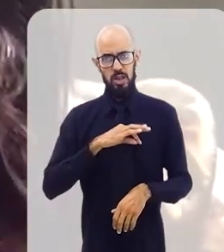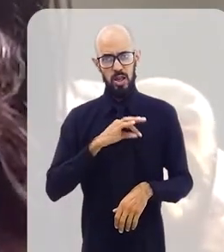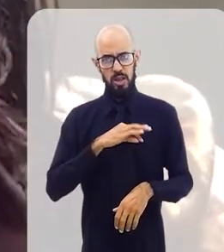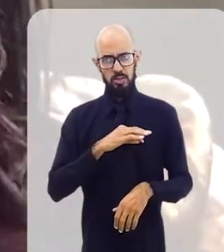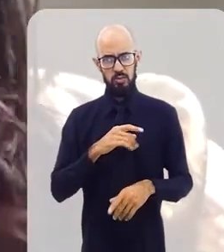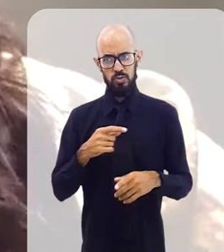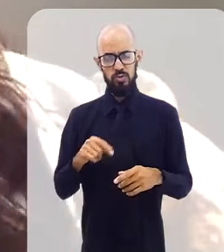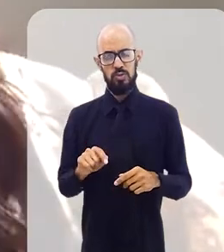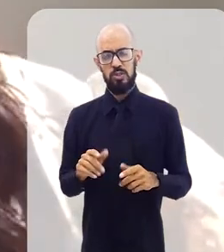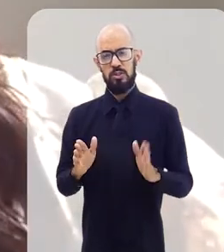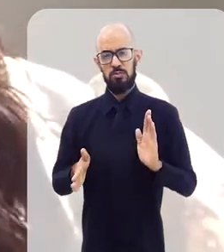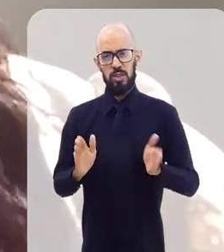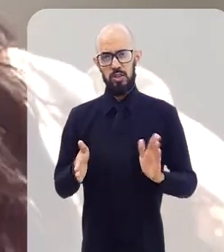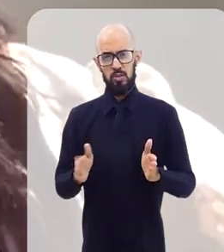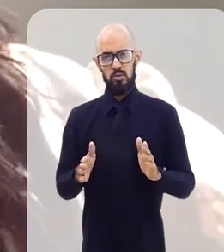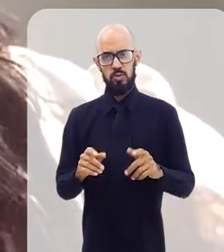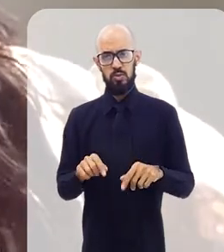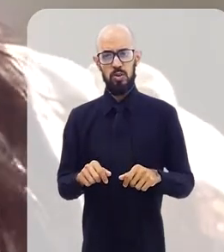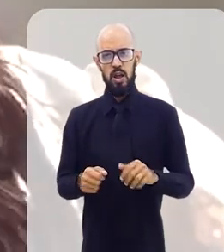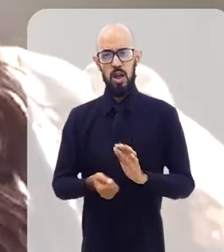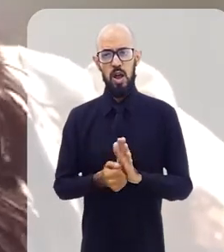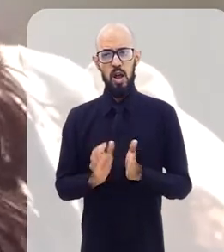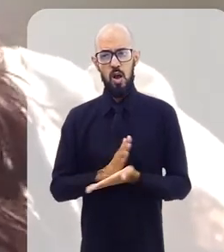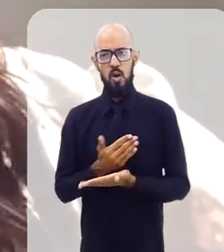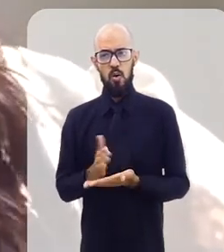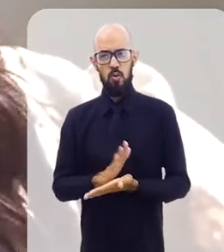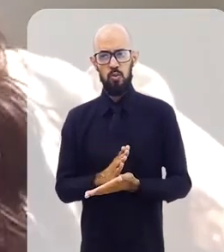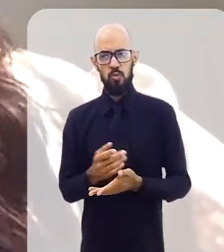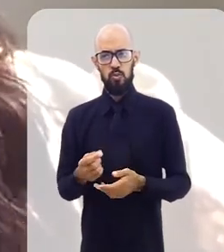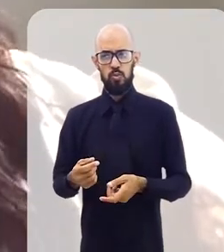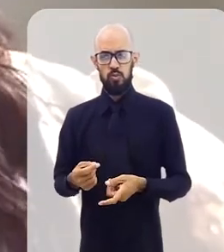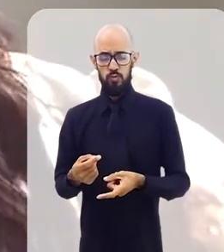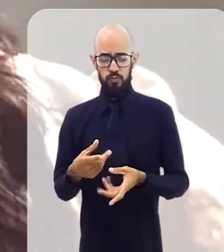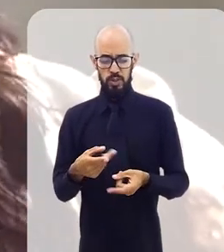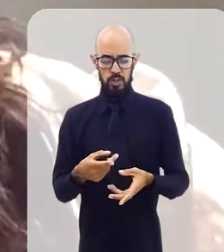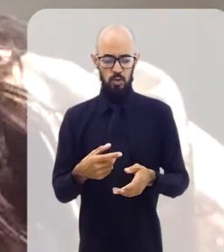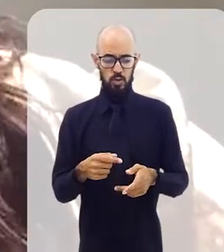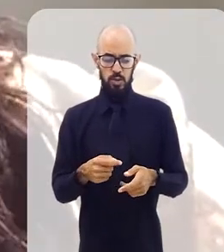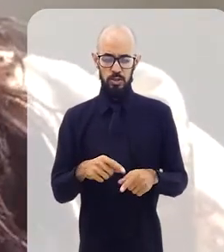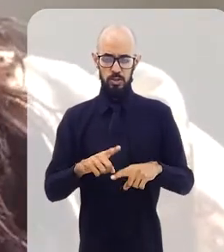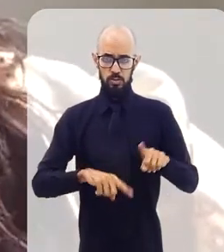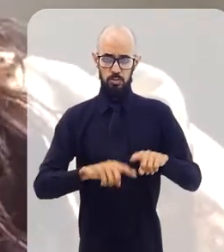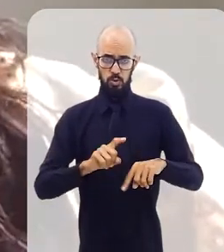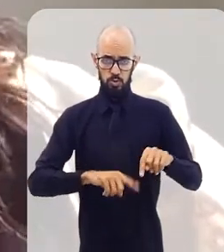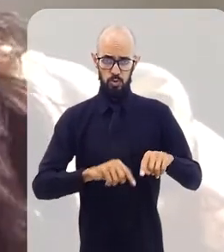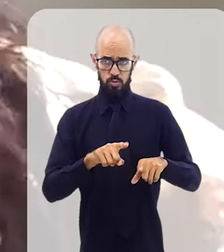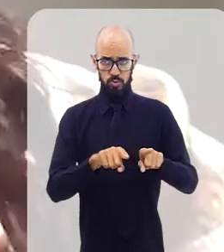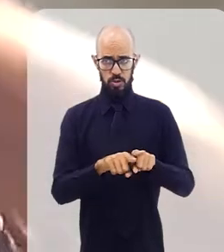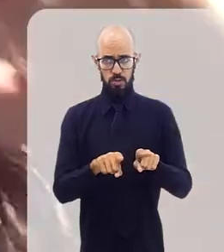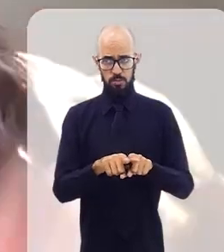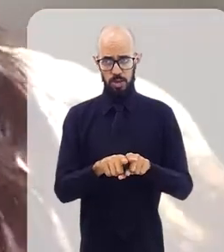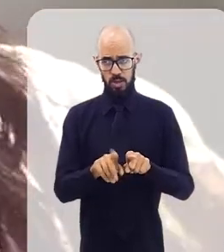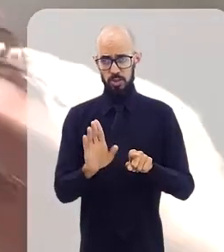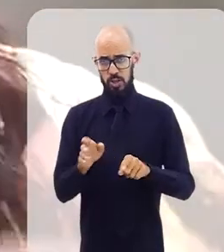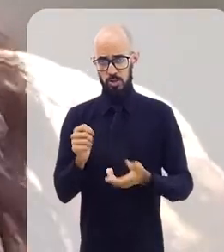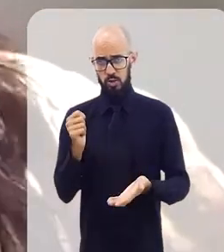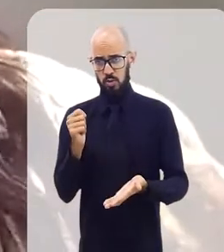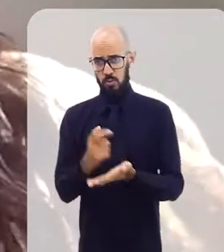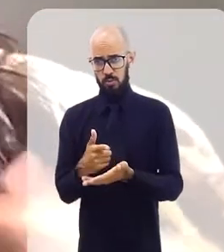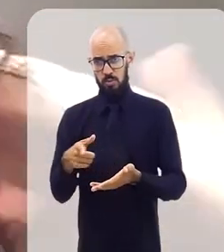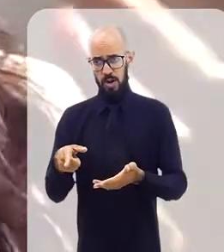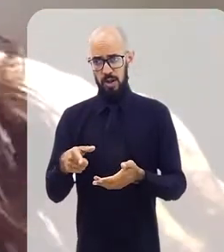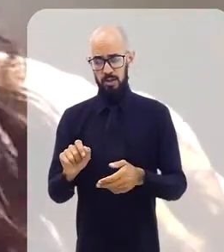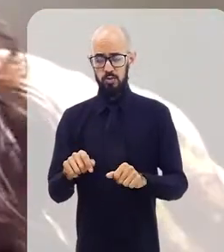eram devidos, né, desse período. Muitos fornecedores dessa parte do mundo também já tinham comprado insumos